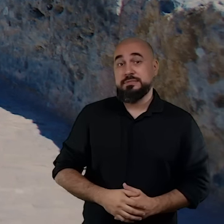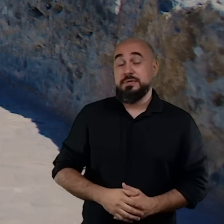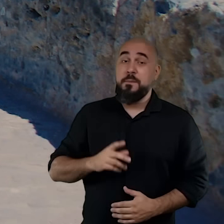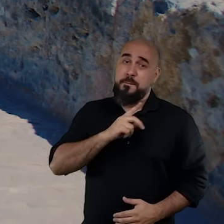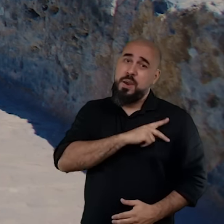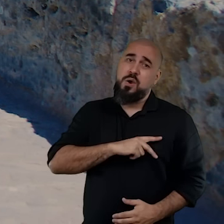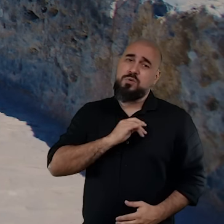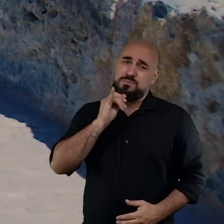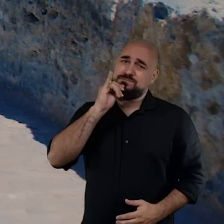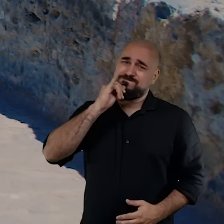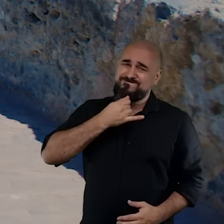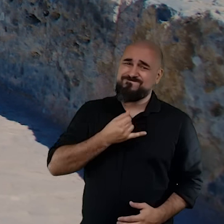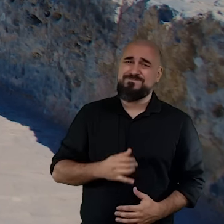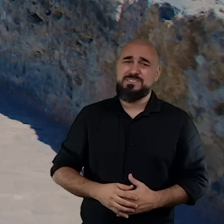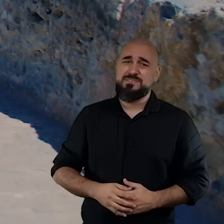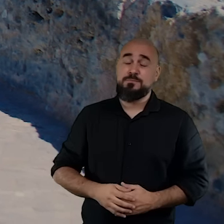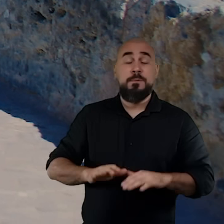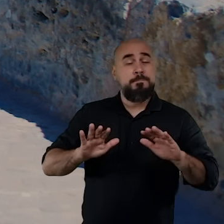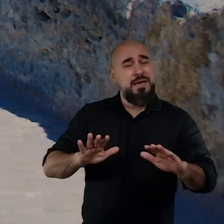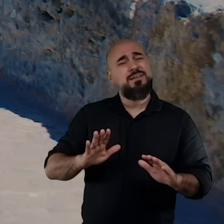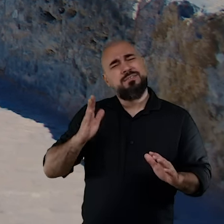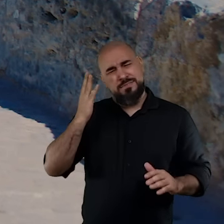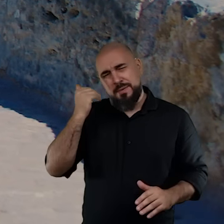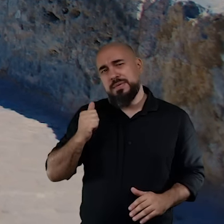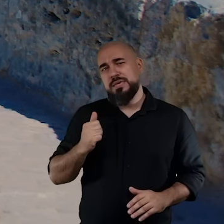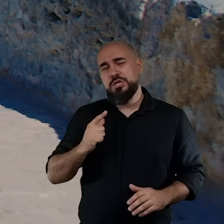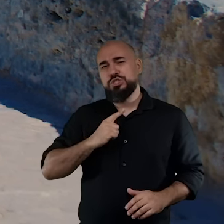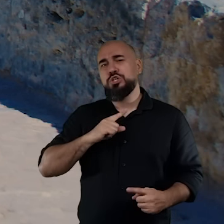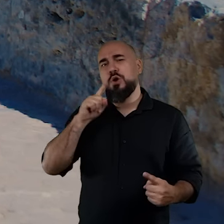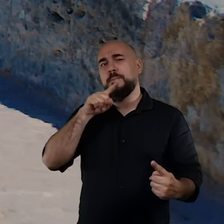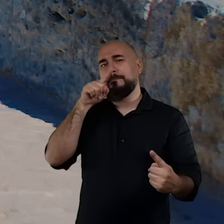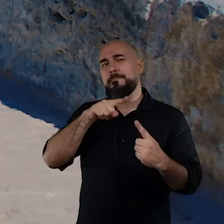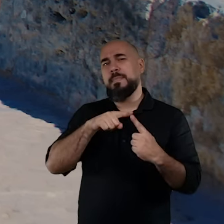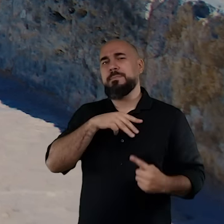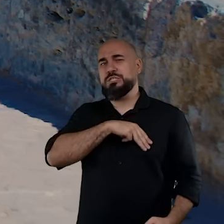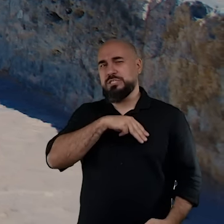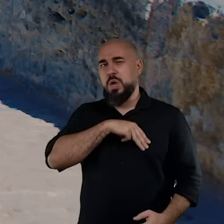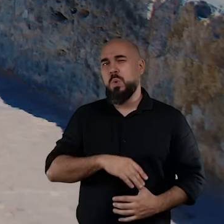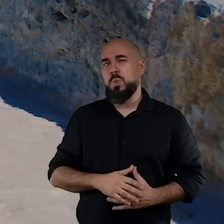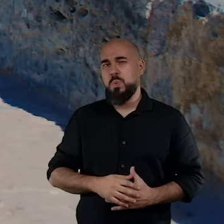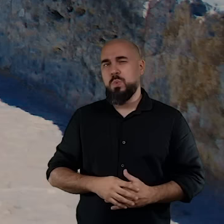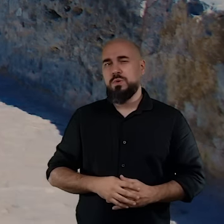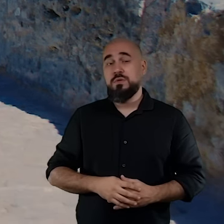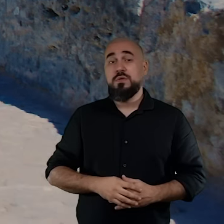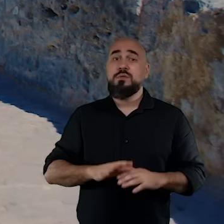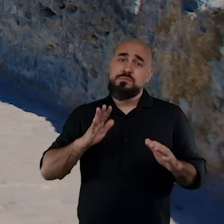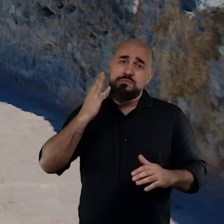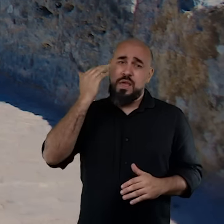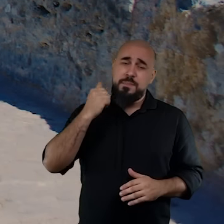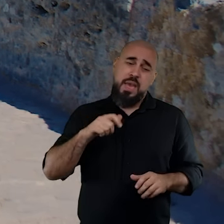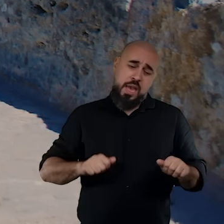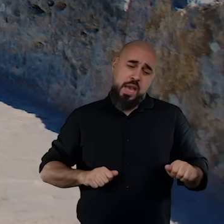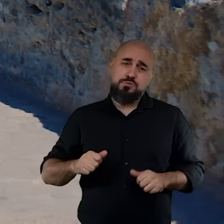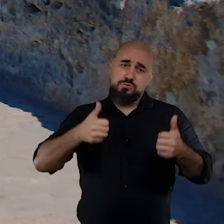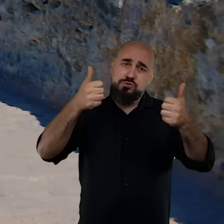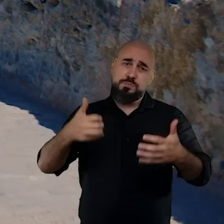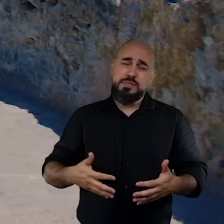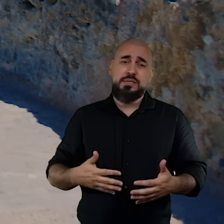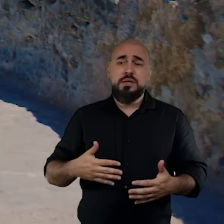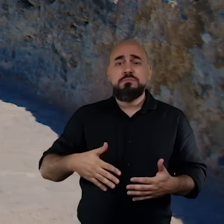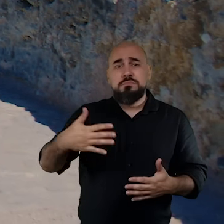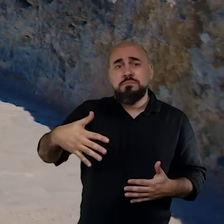desfalecido. Mas ele sabia que tinha um propósito, que tinha uma missão. O livro de Atos conta que pouco tempo depois desse episódio,